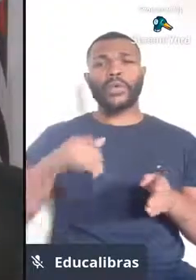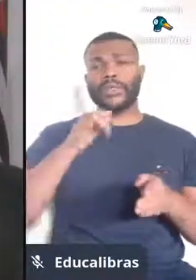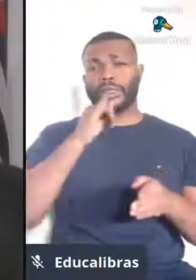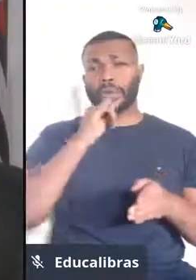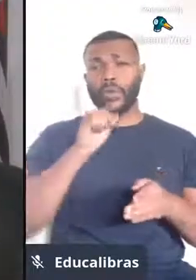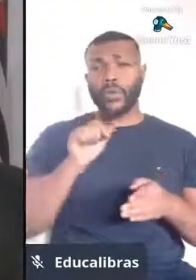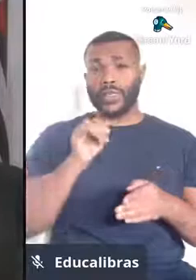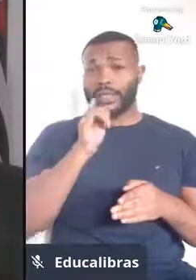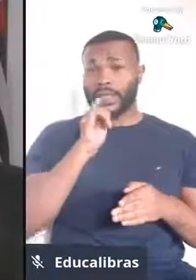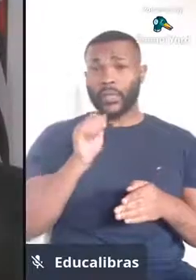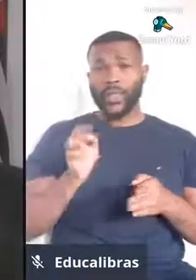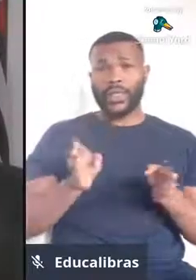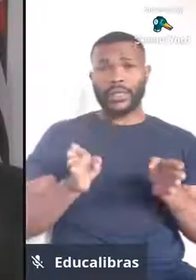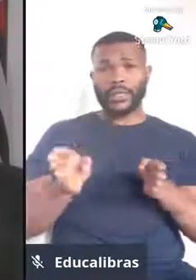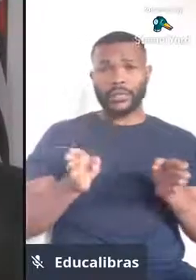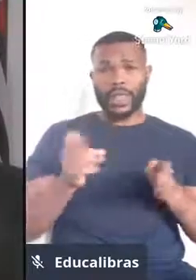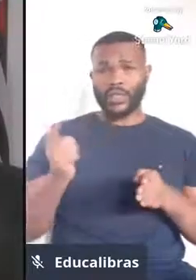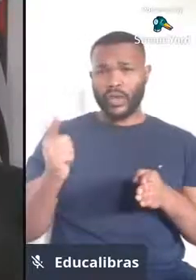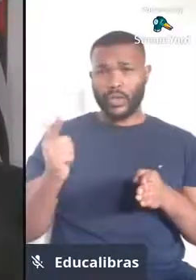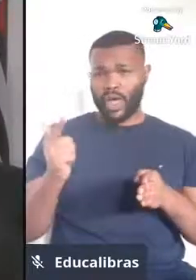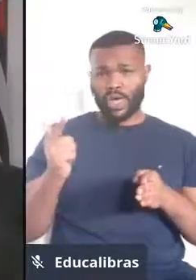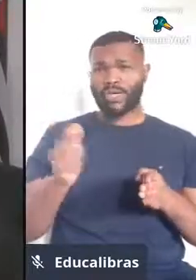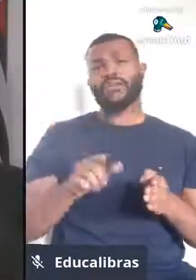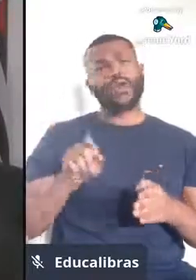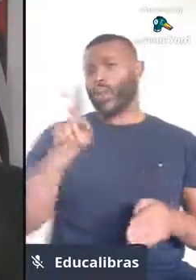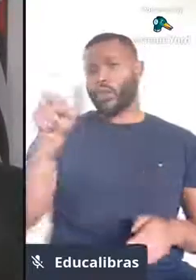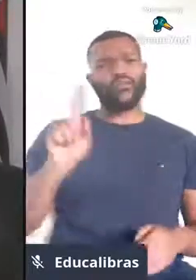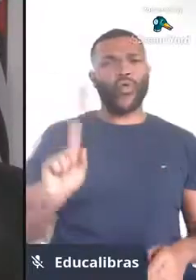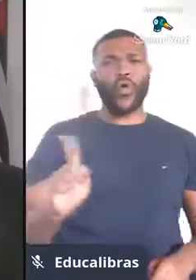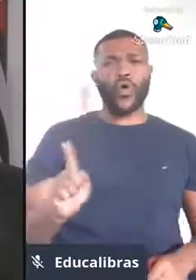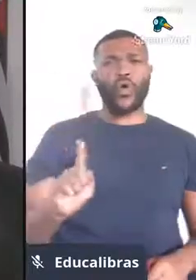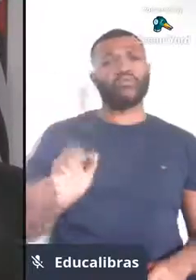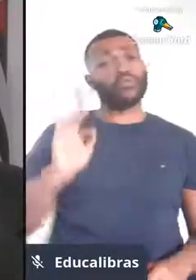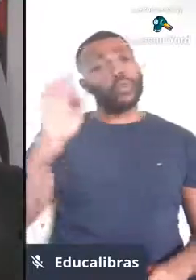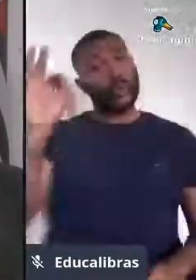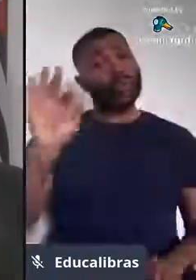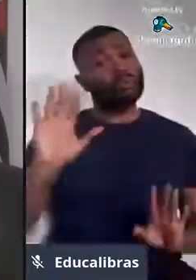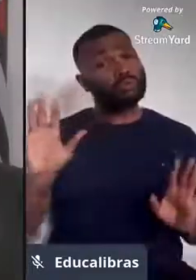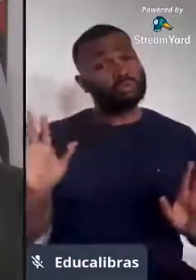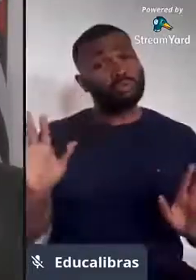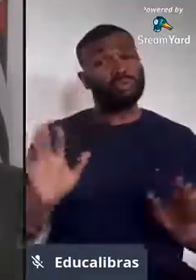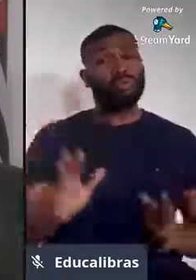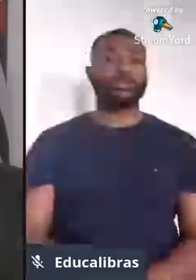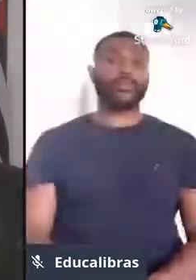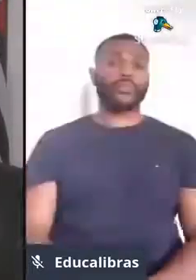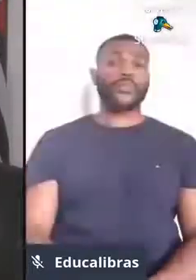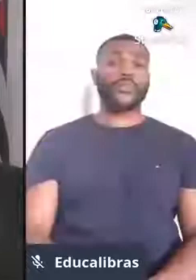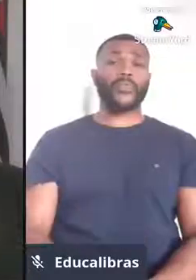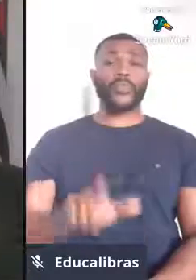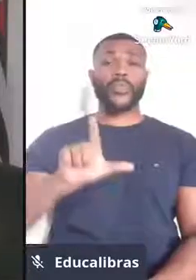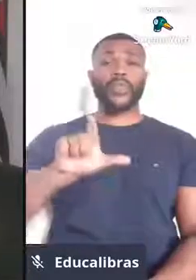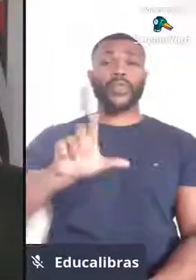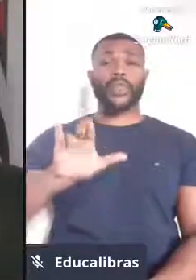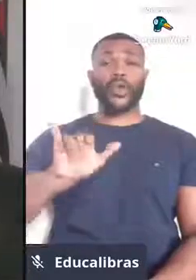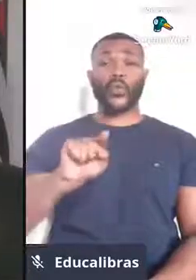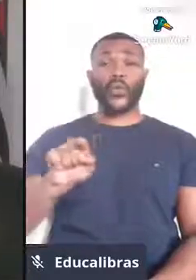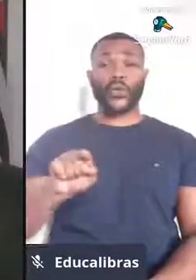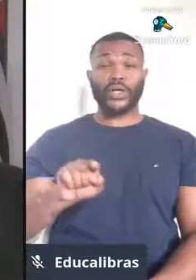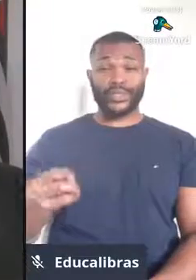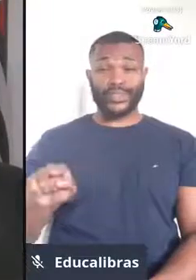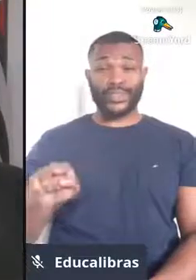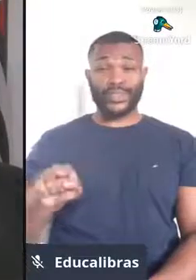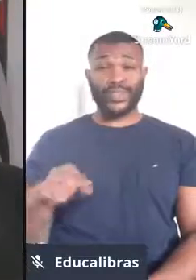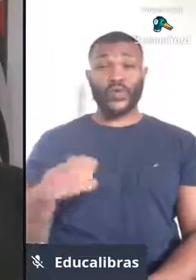não é acessível vai ser deixado de lado, sei lá. Luiz, bom, vamos entrar um